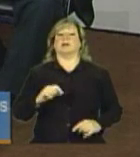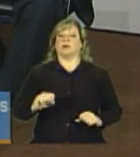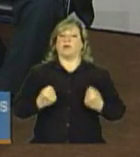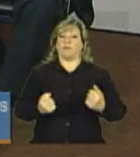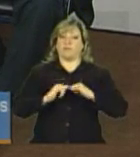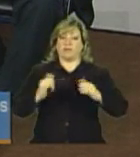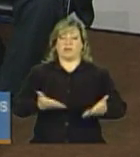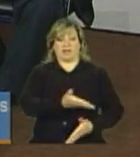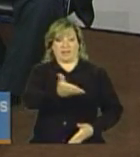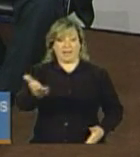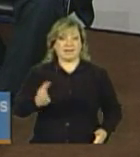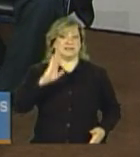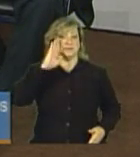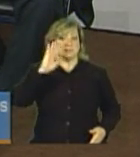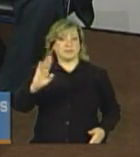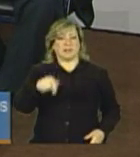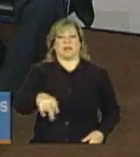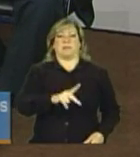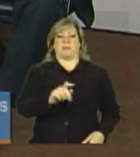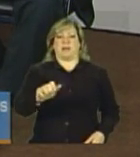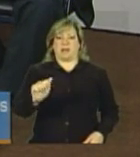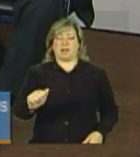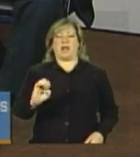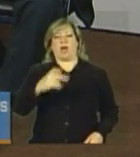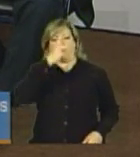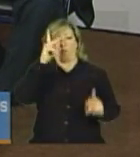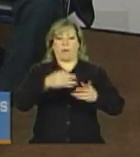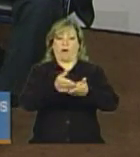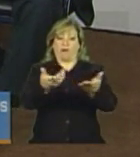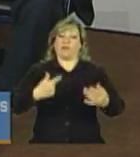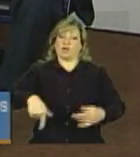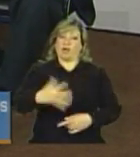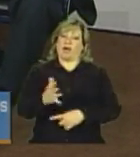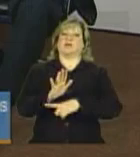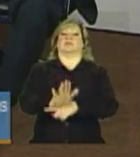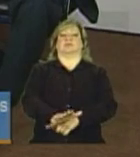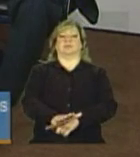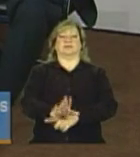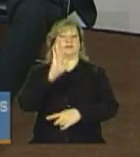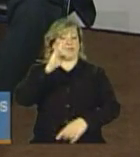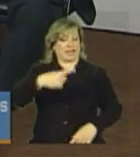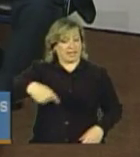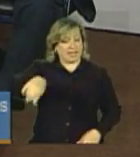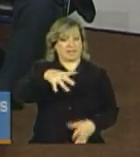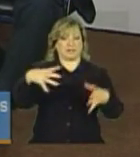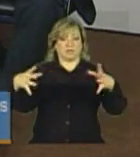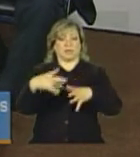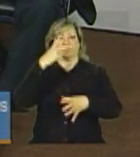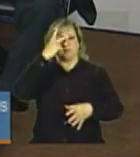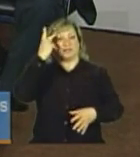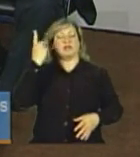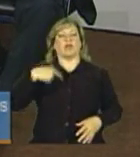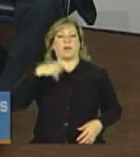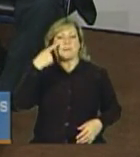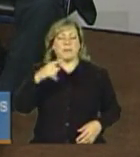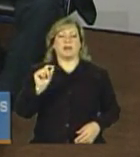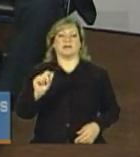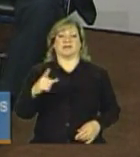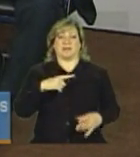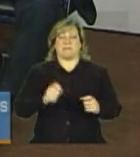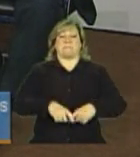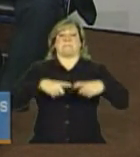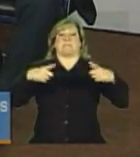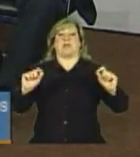estes são os públicos prioritários do PA, né? Justamente nessas populações é que a gente percebe a